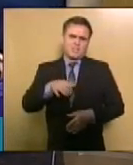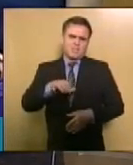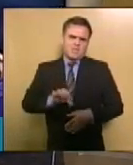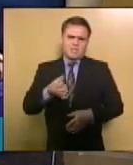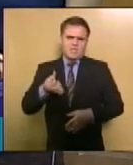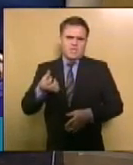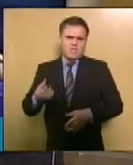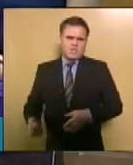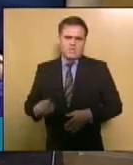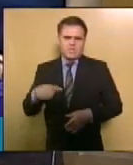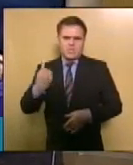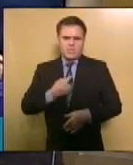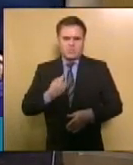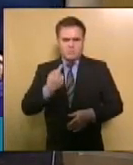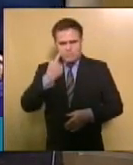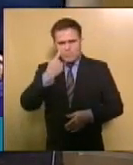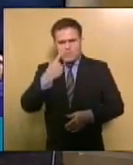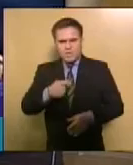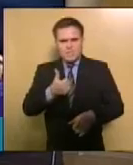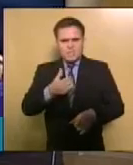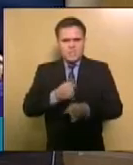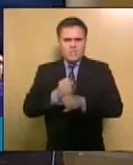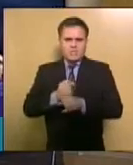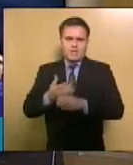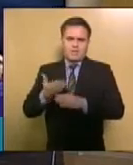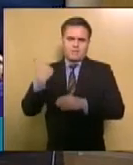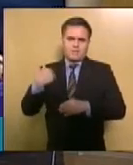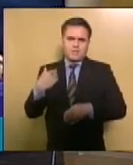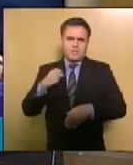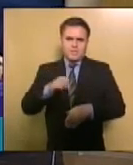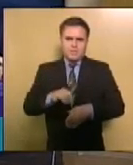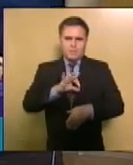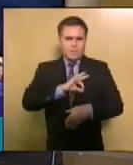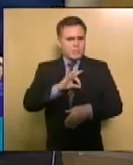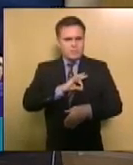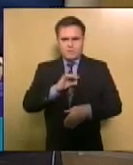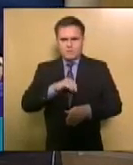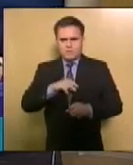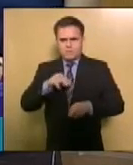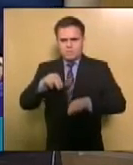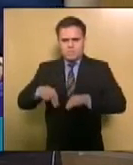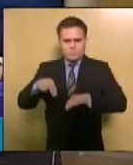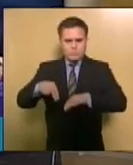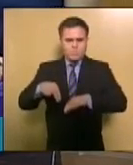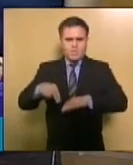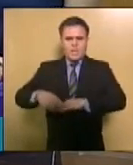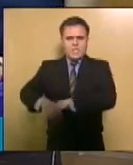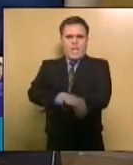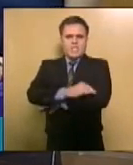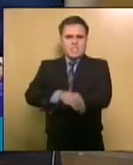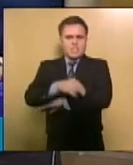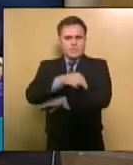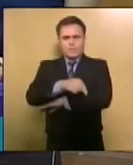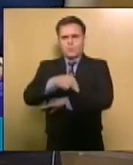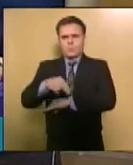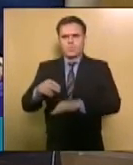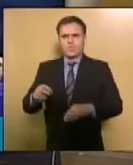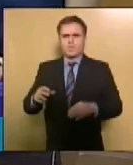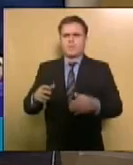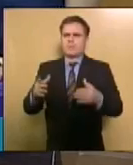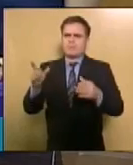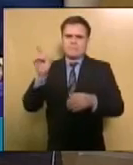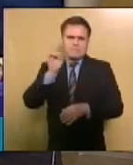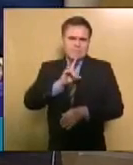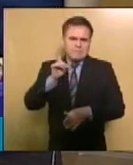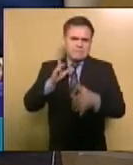se a gente for pensar no modelo tradicional Vamos botar um policial em cada esquina não vai ter policial que dê jeito mesmo nos Estados Unidos nos países